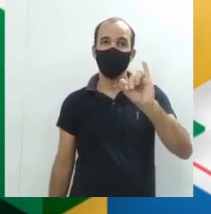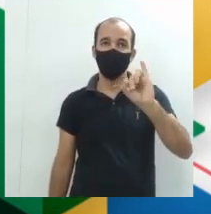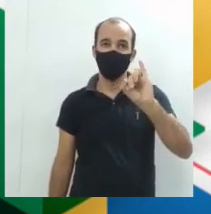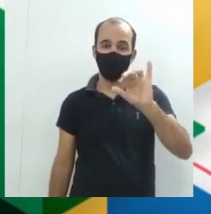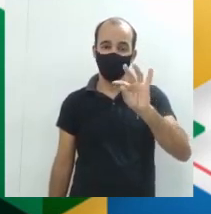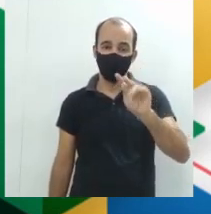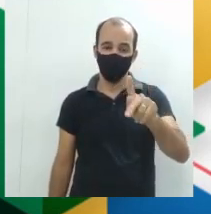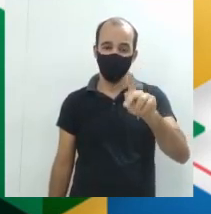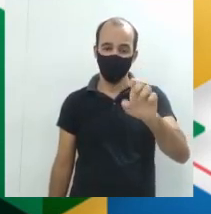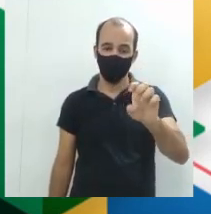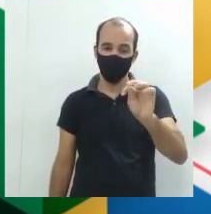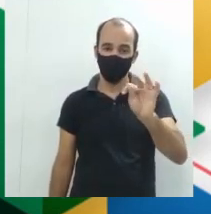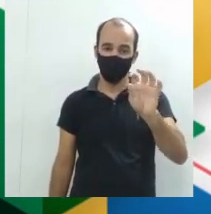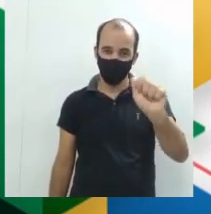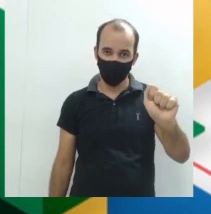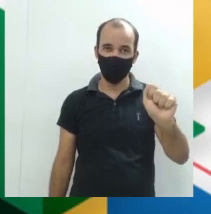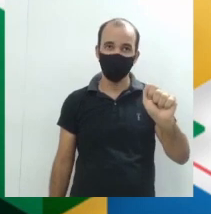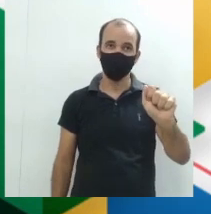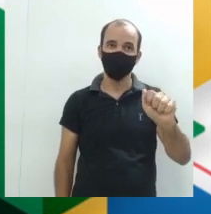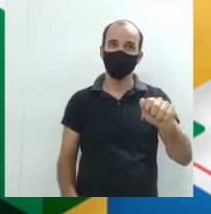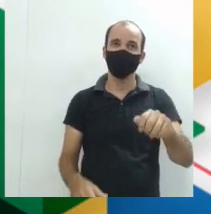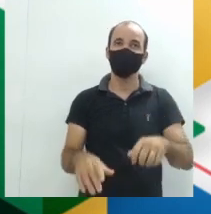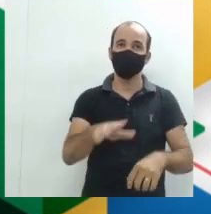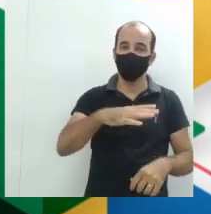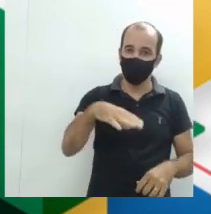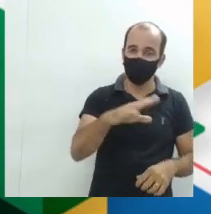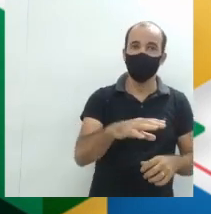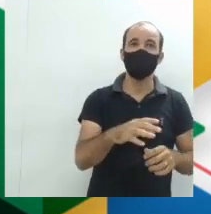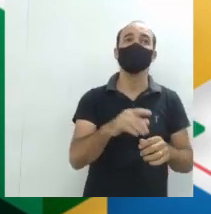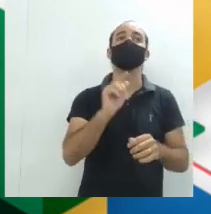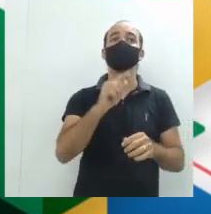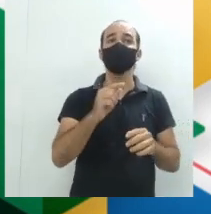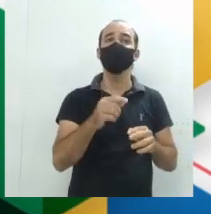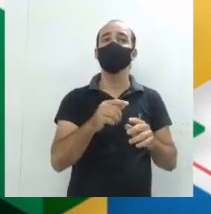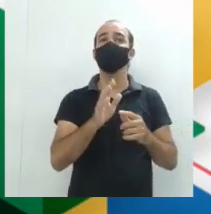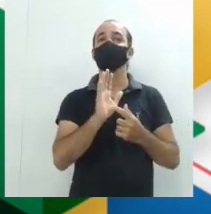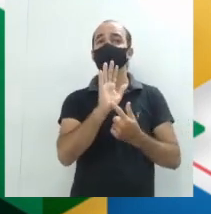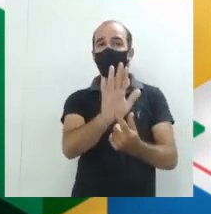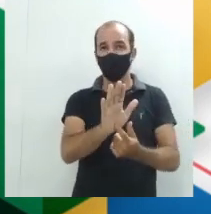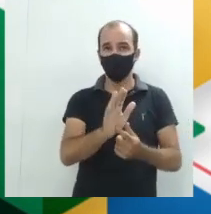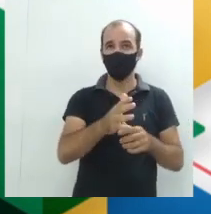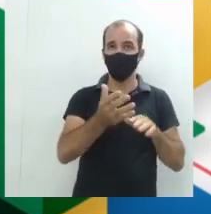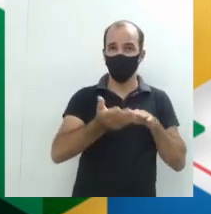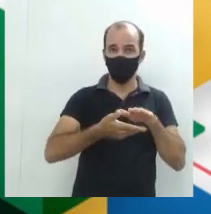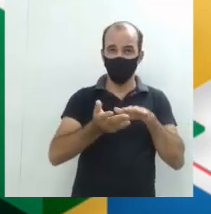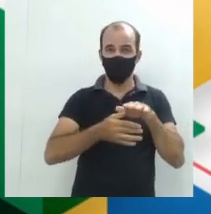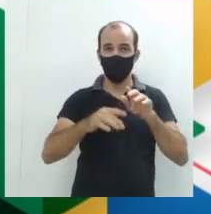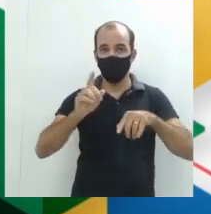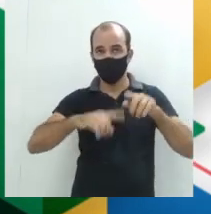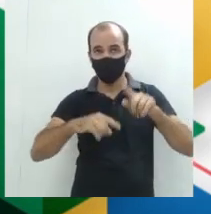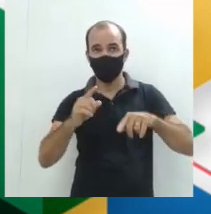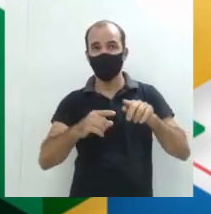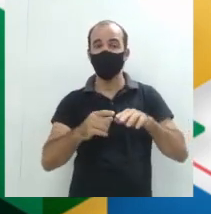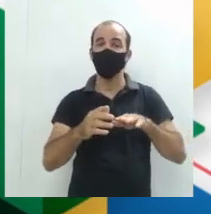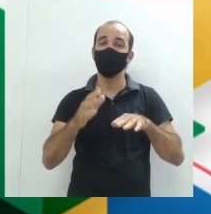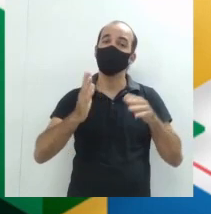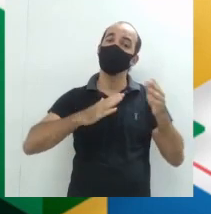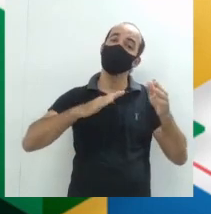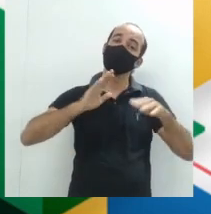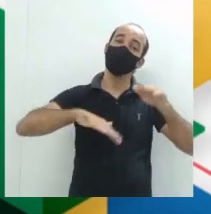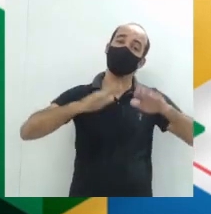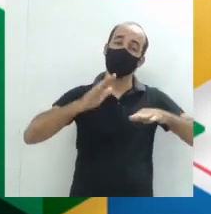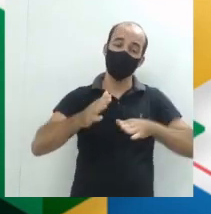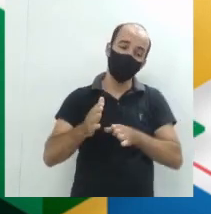vetor velocidade. Existe a aceleração centrípeta sempre que tiver uma curva. A